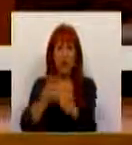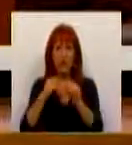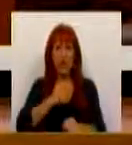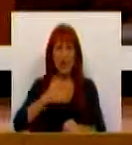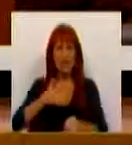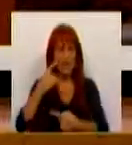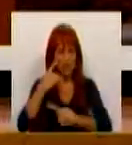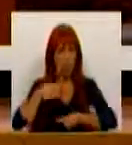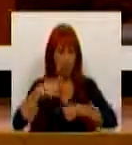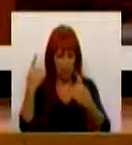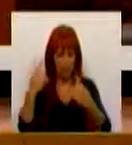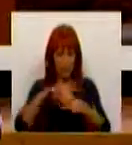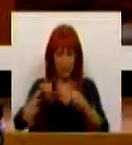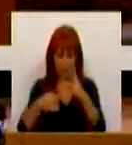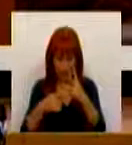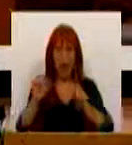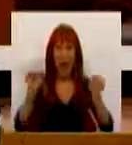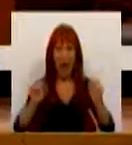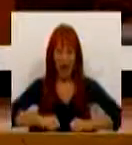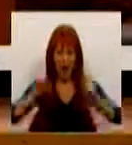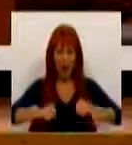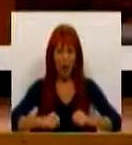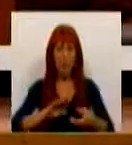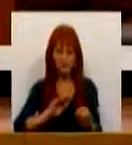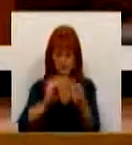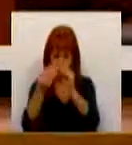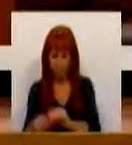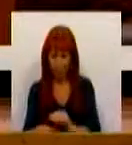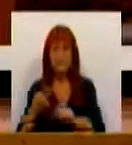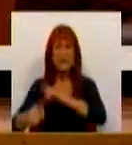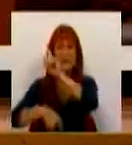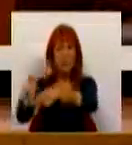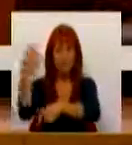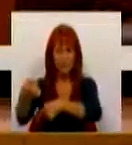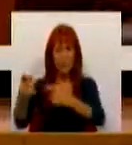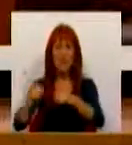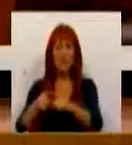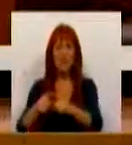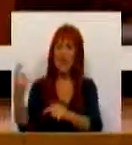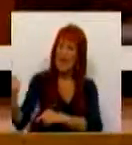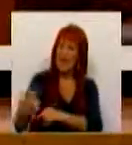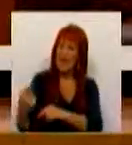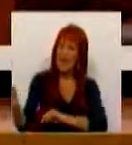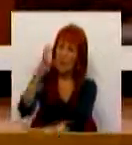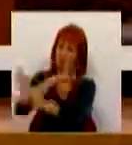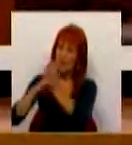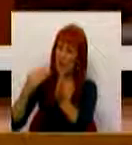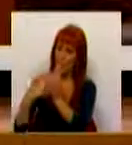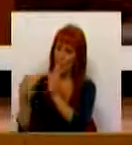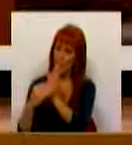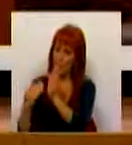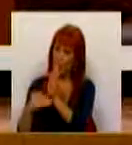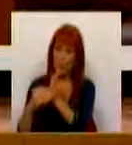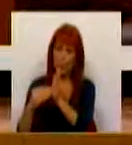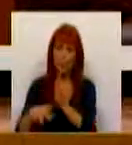Empresas Públicas, acordo, aliás, convertido posteriormente em diretiva europeia,